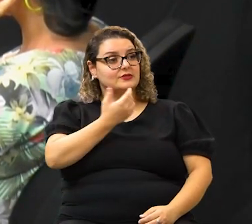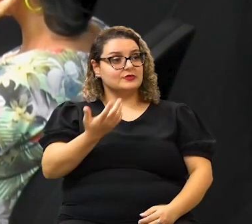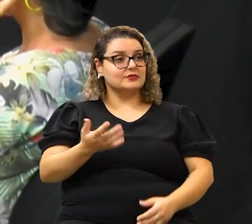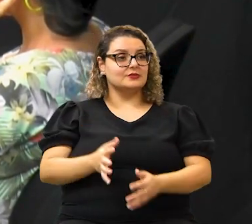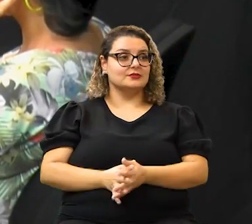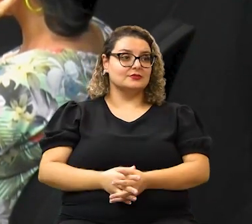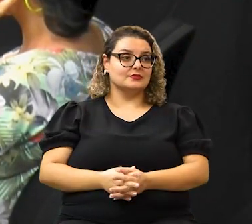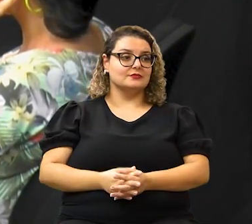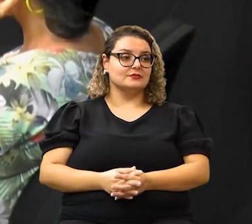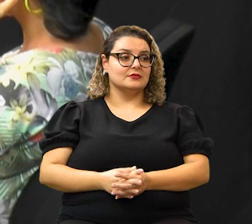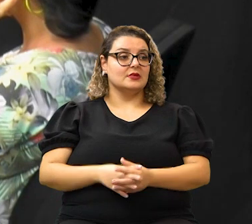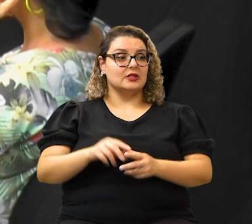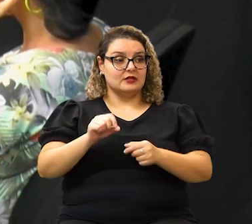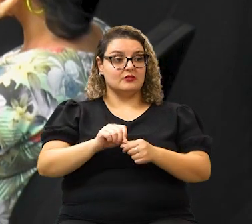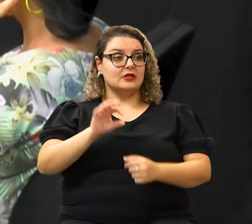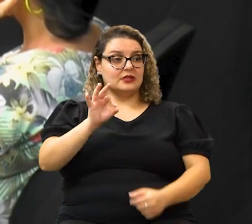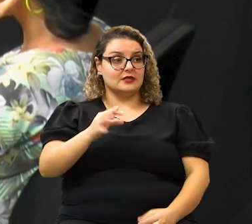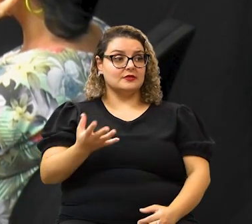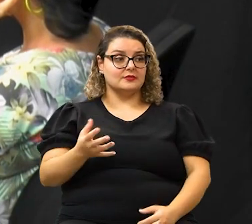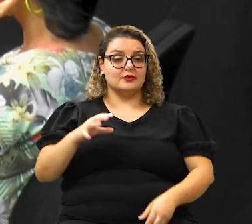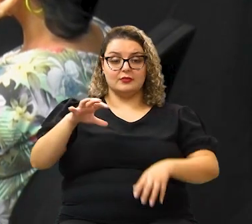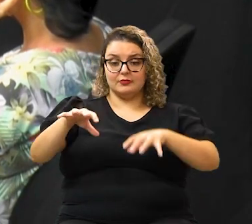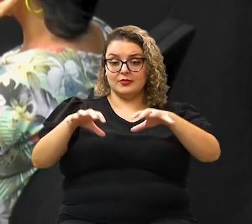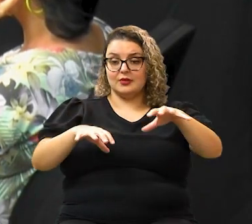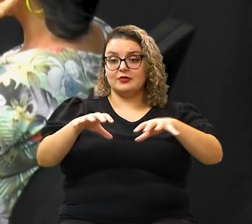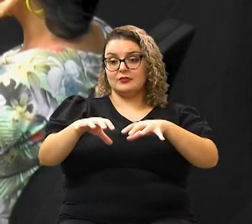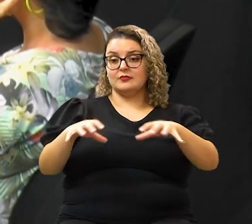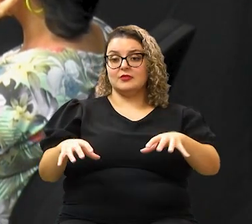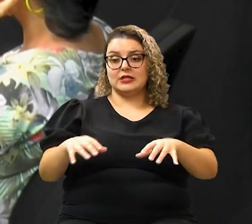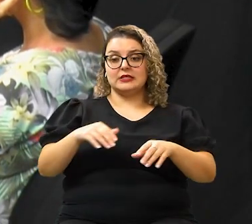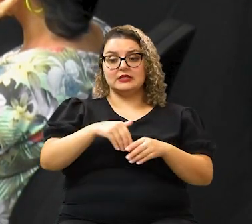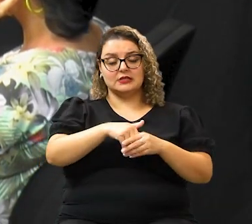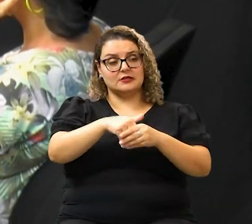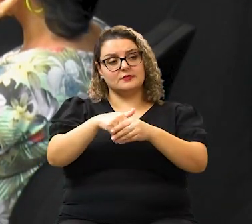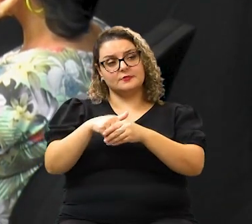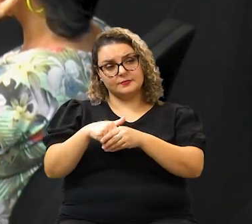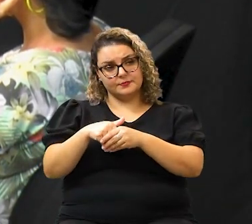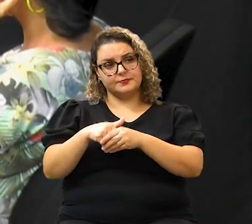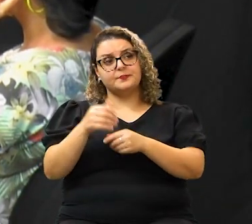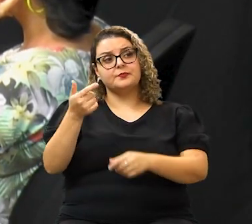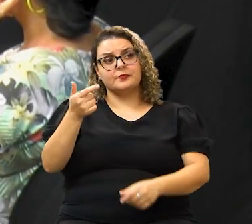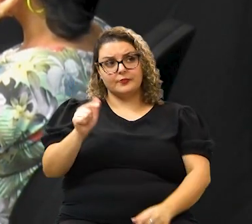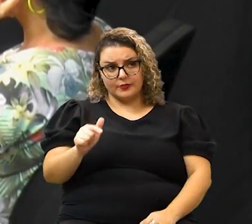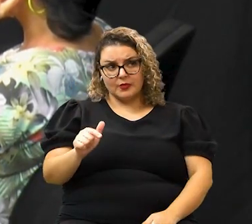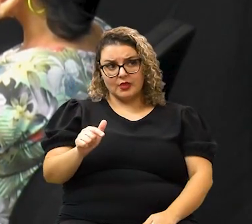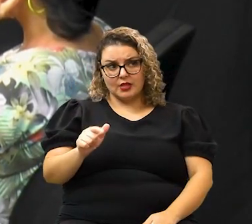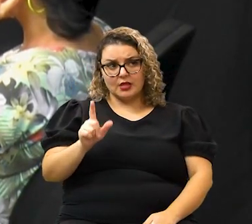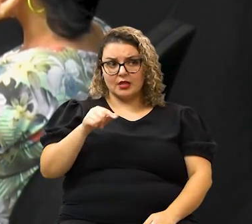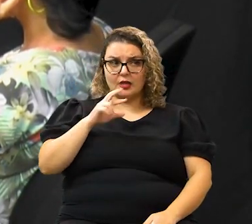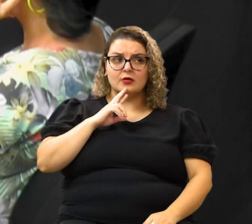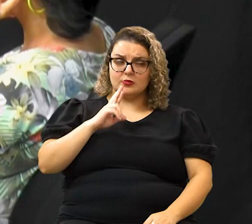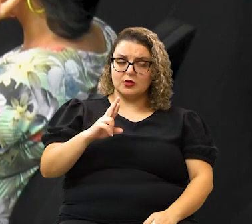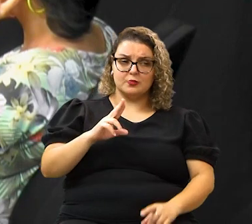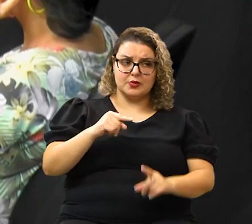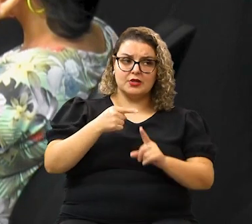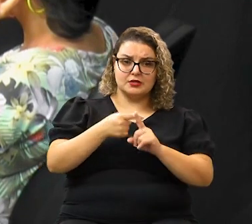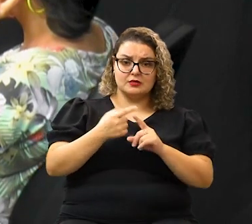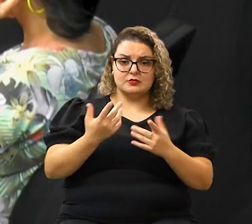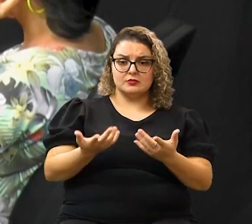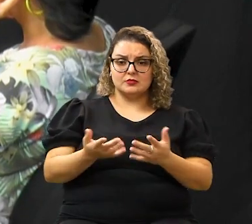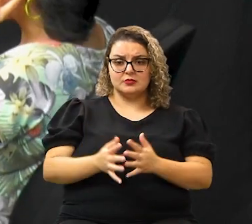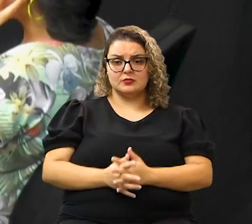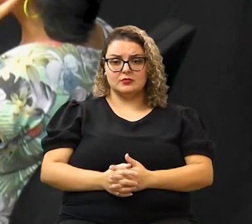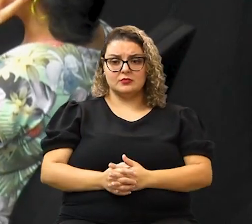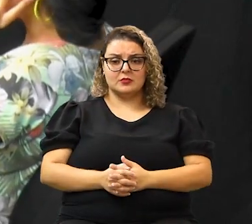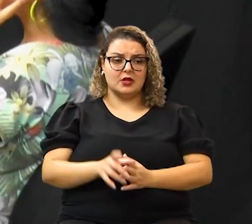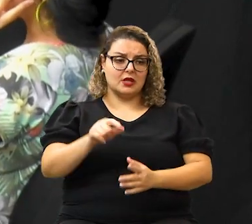um mapeamento desses votos, novamente é uma resposta positiva, é uma resposta de